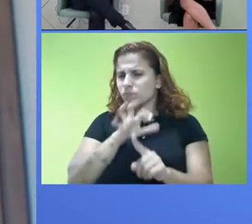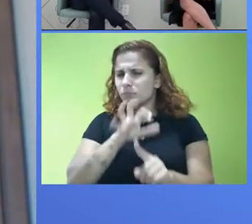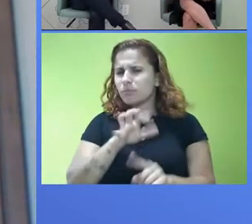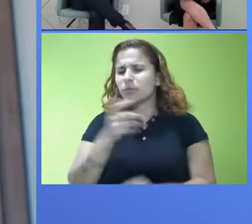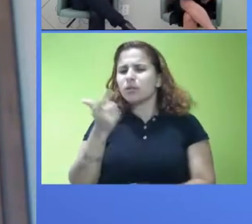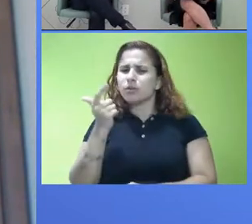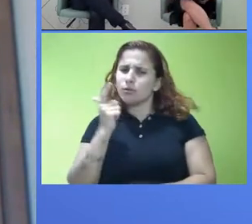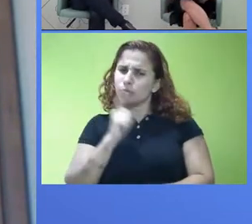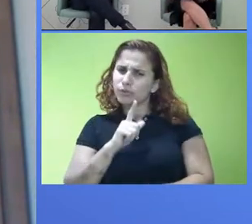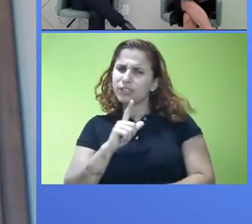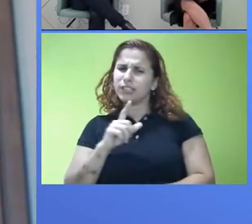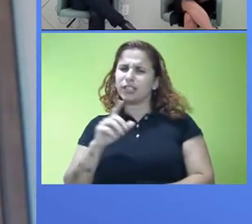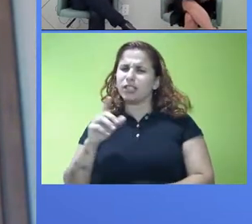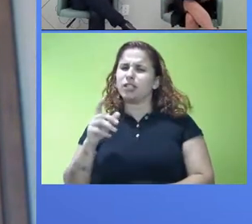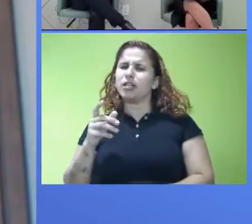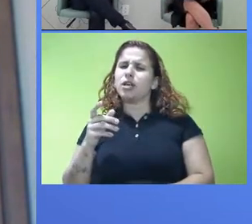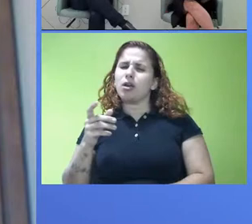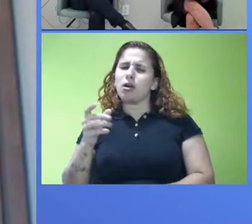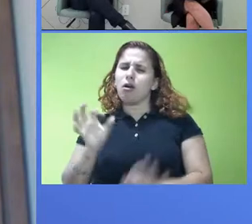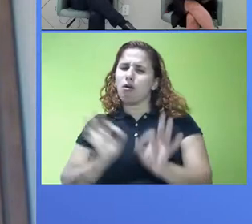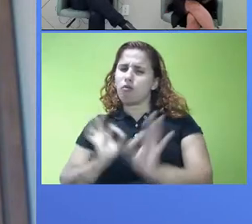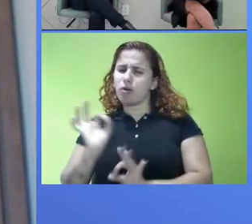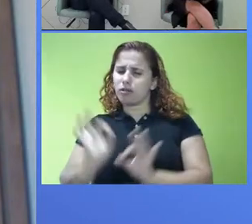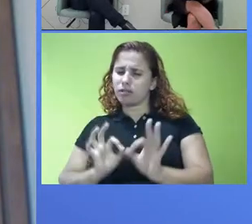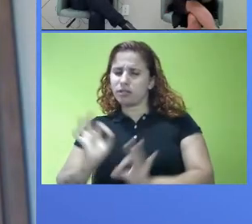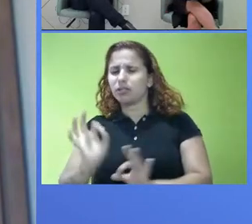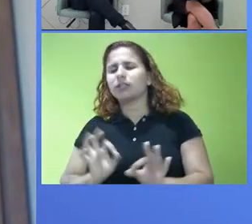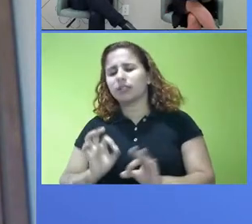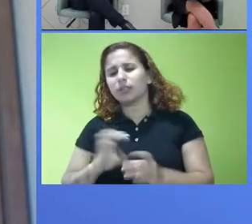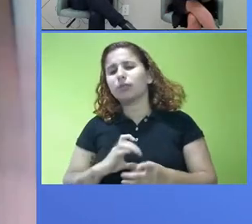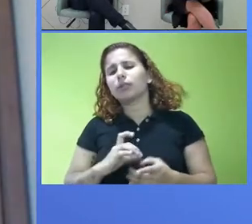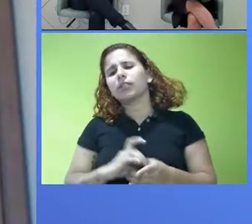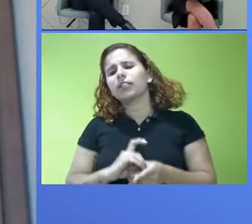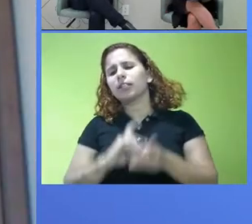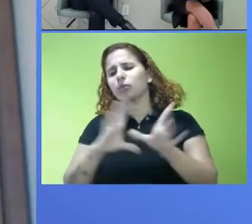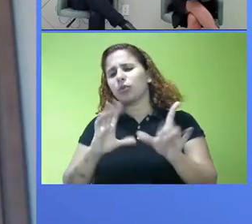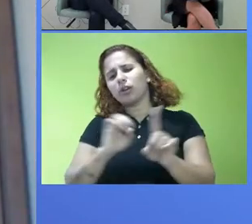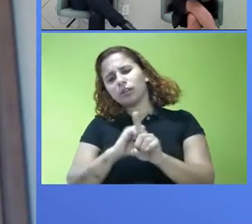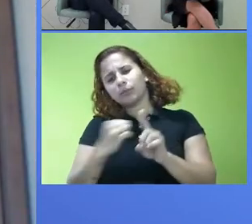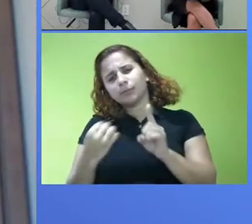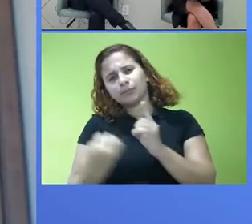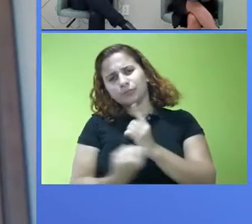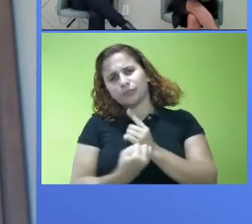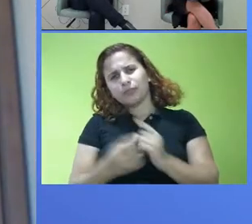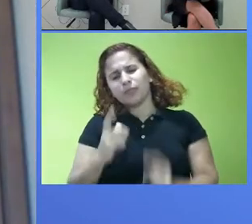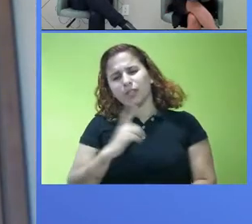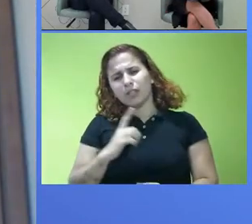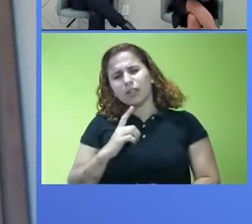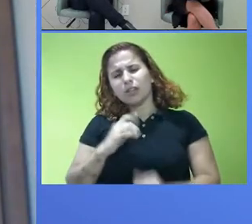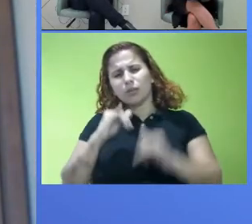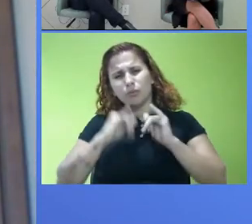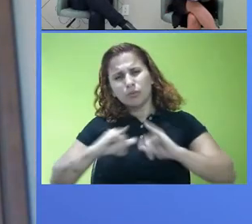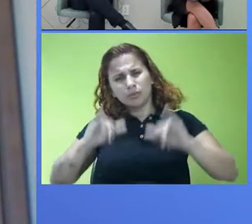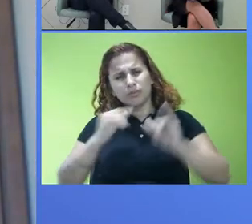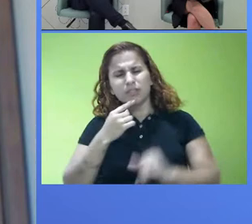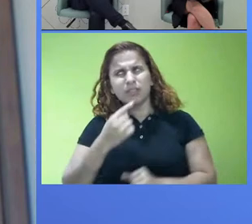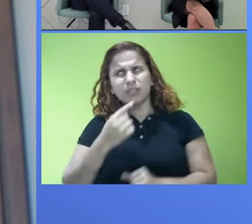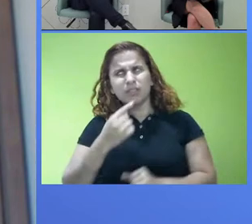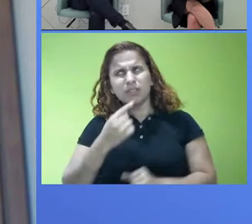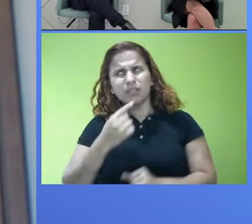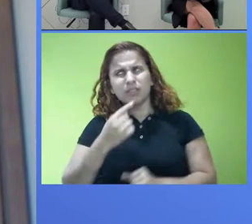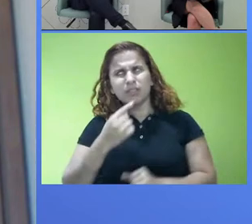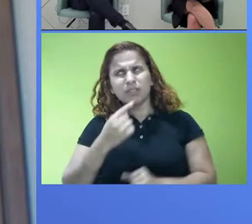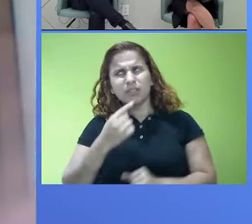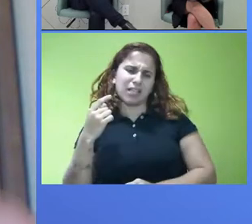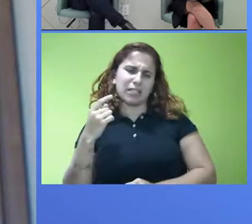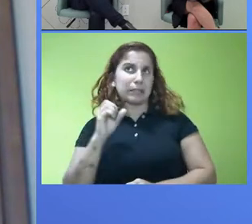social e democrático que a gente tem, né? A gente tem aí um anúncio, né? Recentemente, semana passada, se eu não estiver enganado, foi assinado o